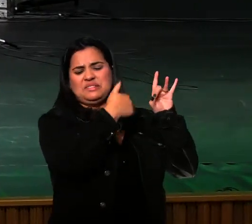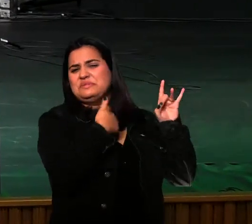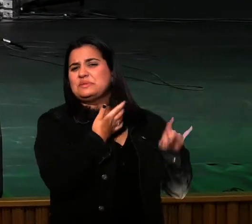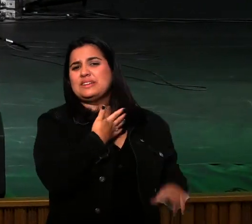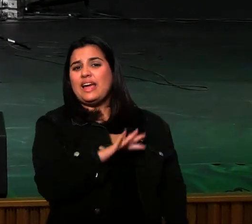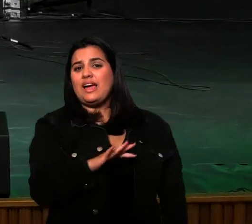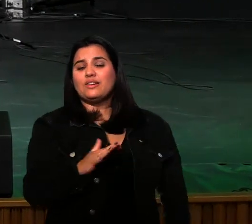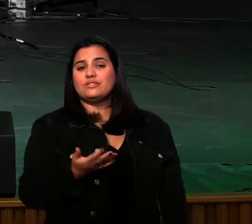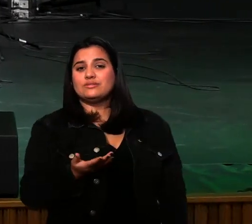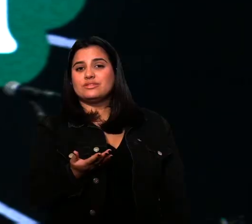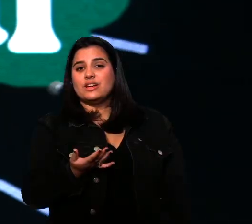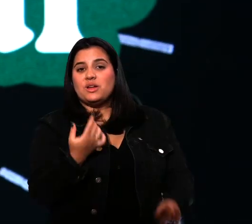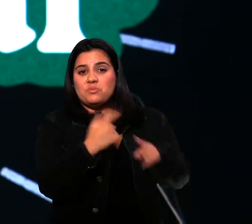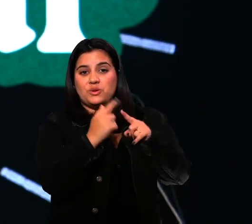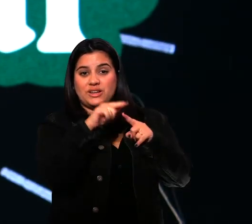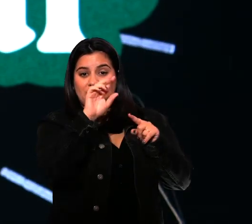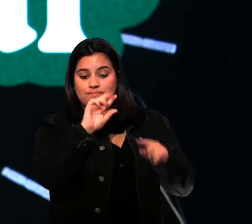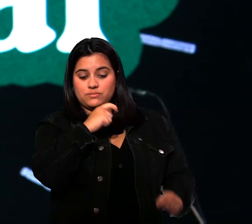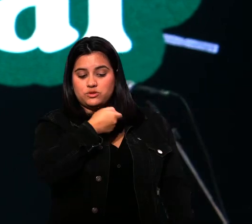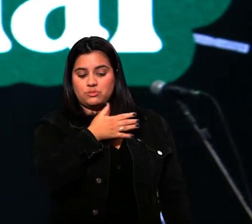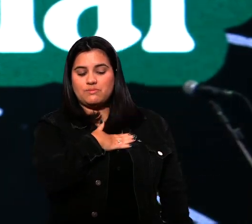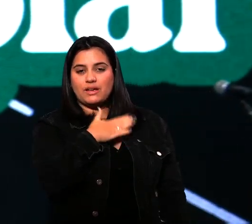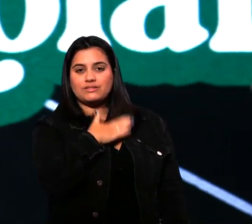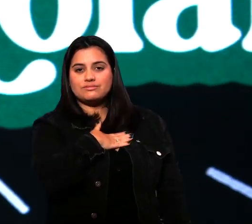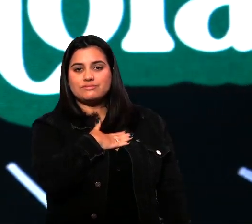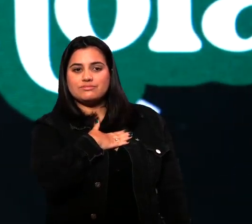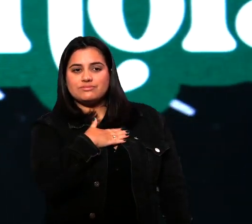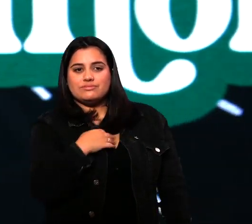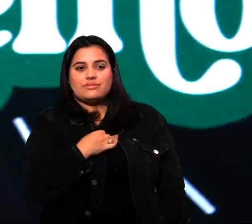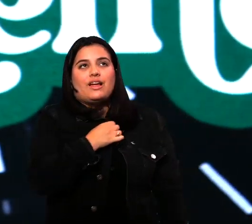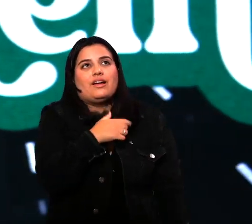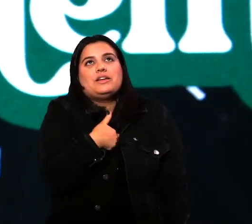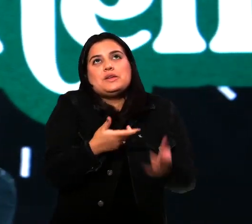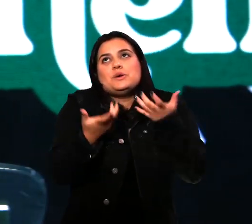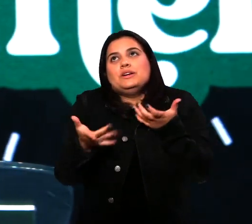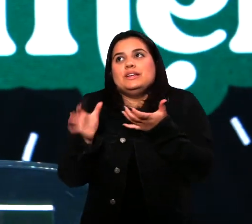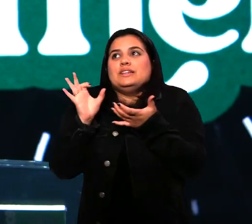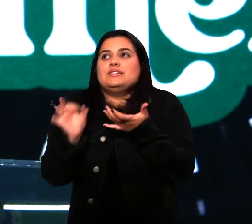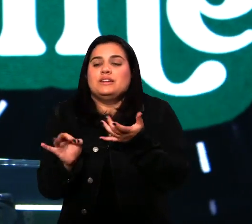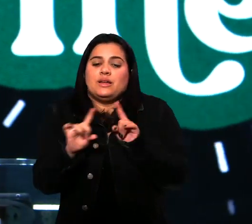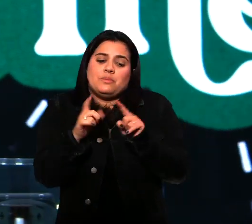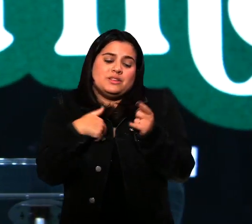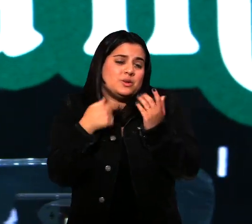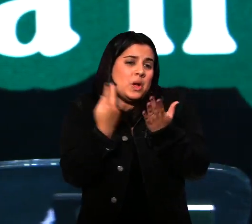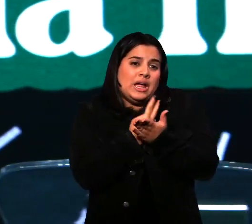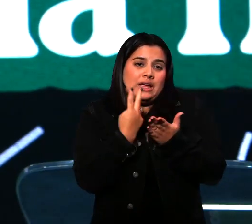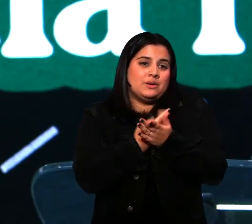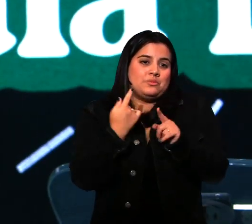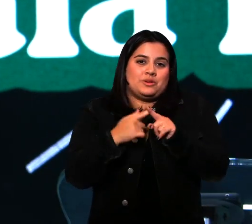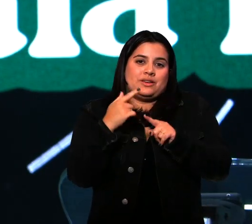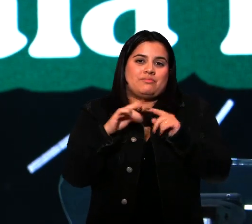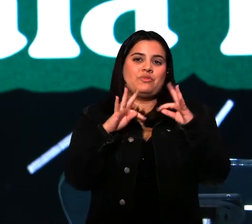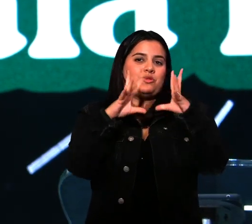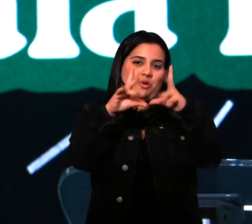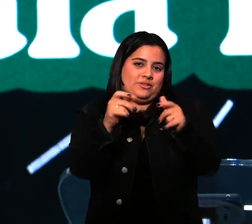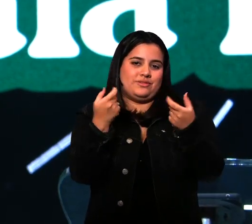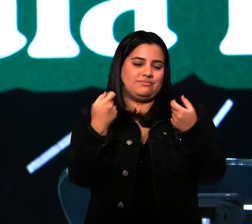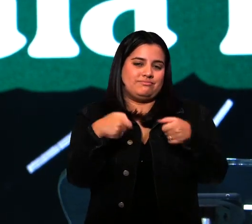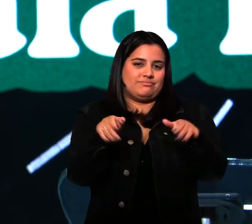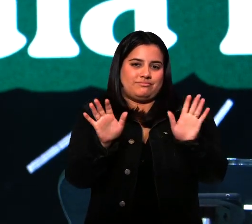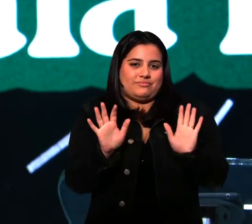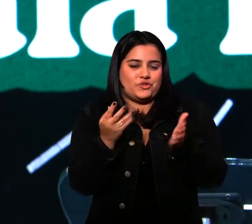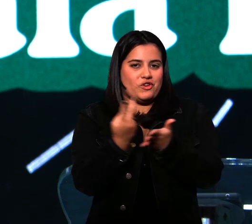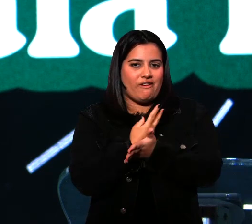quê? Porque aquilo fala a meu respeito. Aquilo me machuca, porque eu queria acertar e eu errei em algumas coisas, porque todos nós podemos errar em algumas áreas. Mas quando